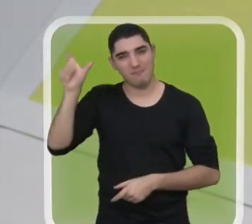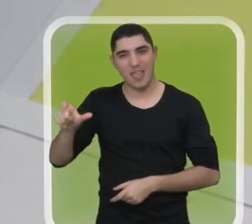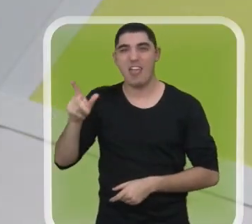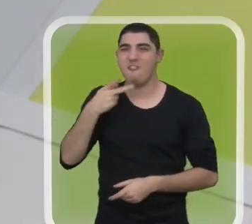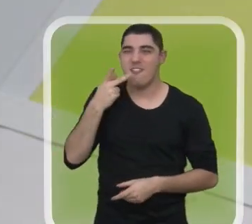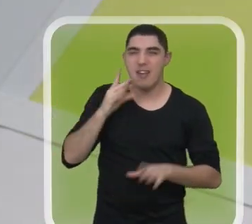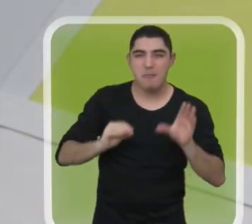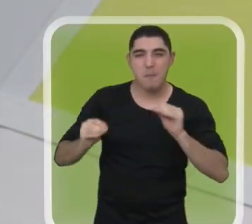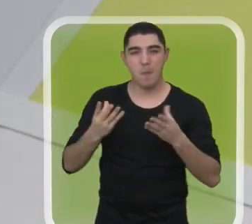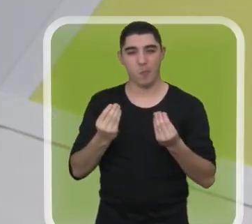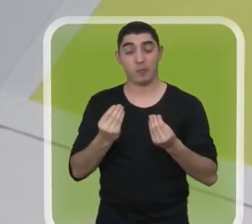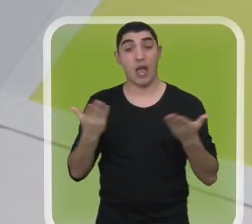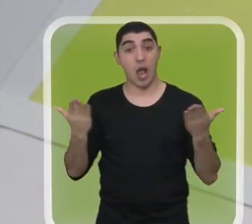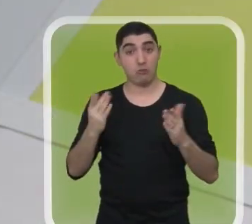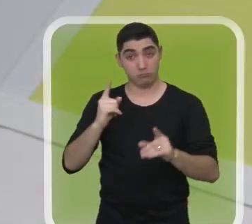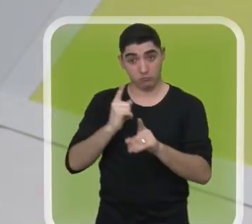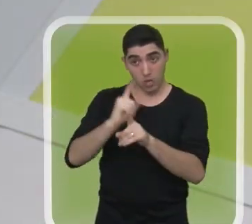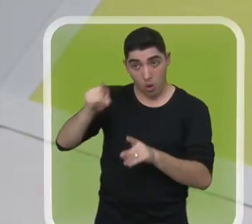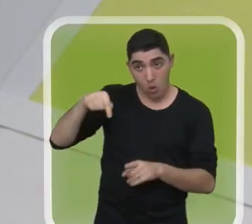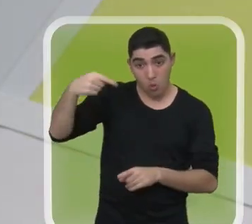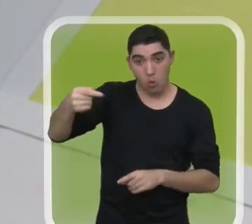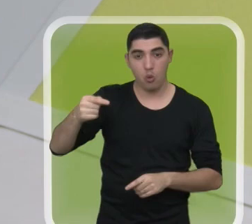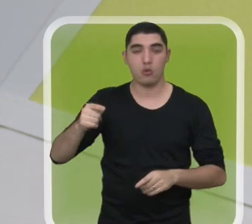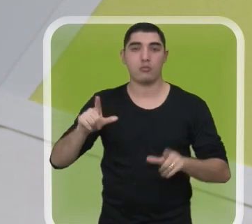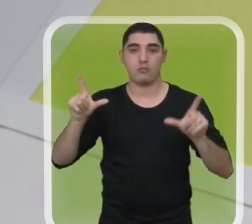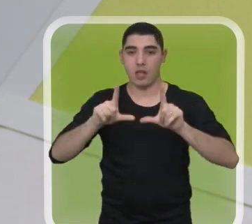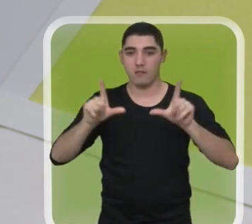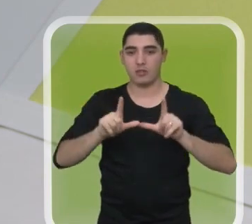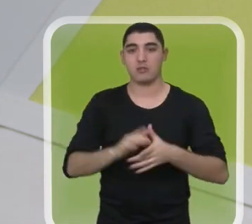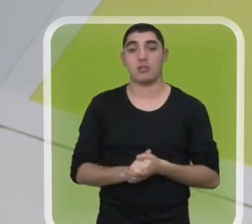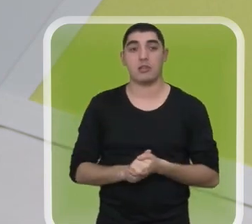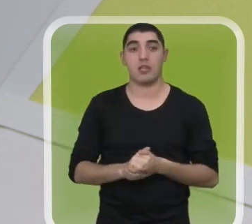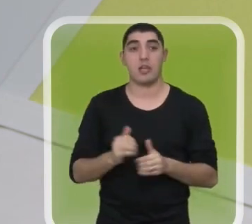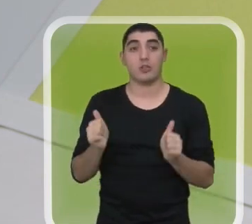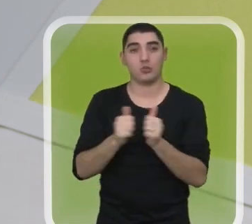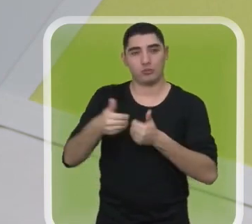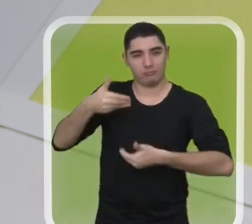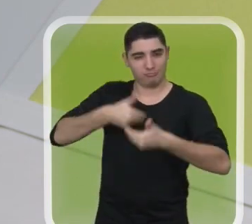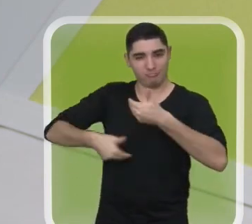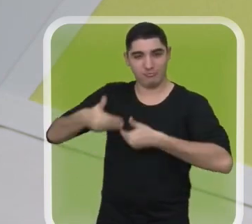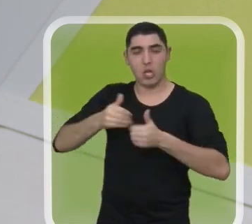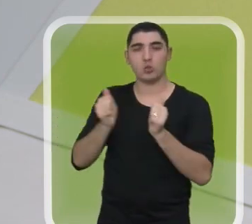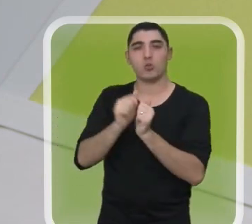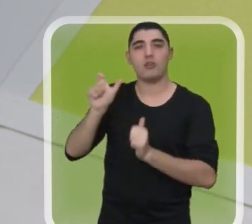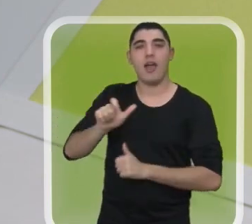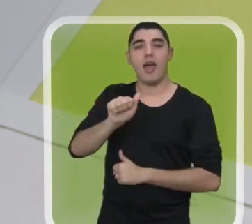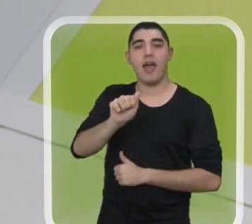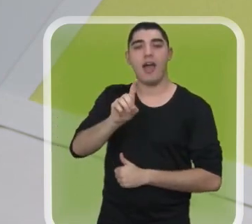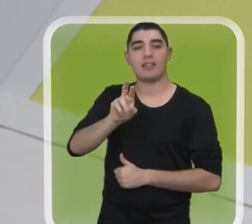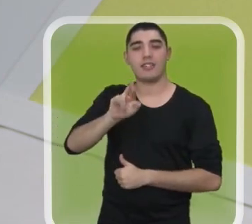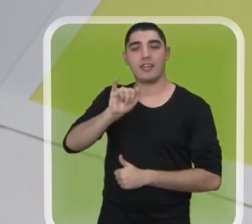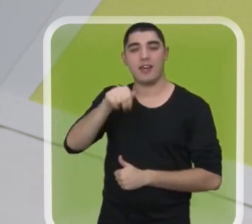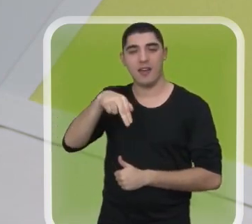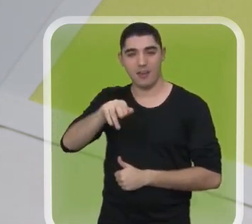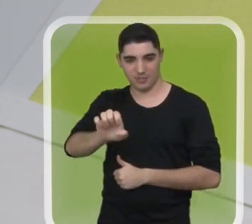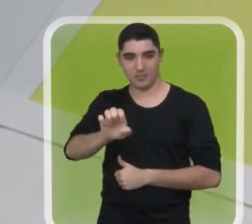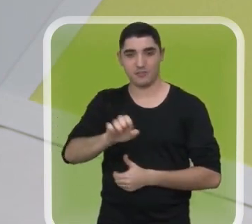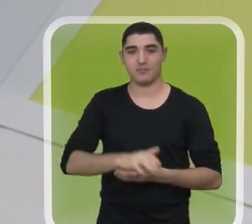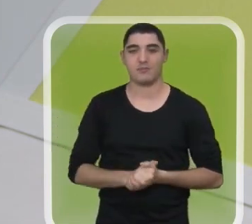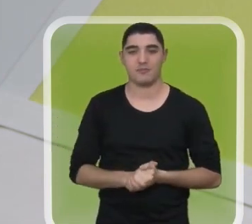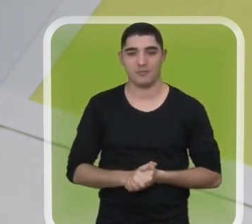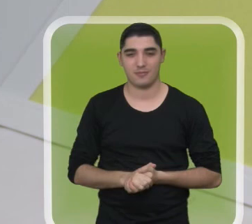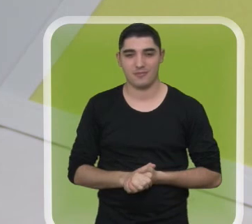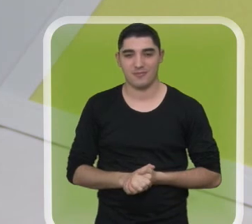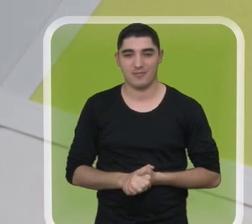Você fica agora com o programa de Bem com Você. Hoje não é com a Gisele Lopes, não, é com a Adriane. Grande Adriane, ela vem aí com o nosso de Bem com